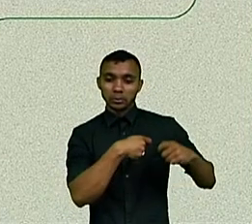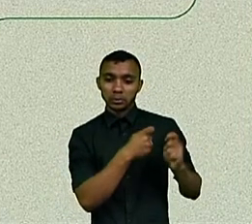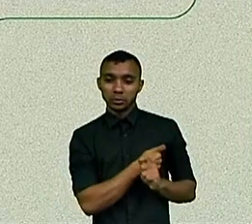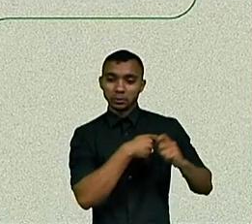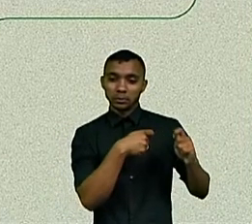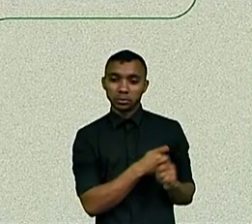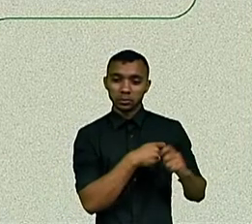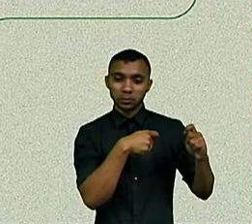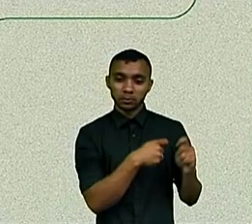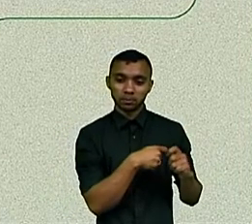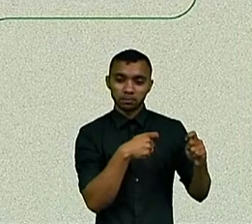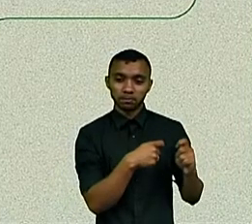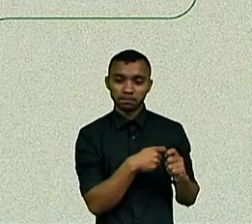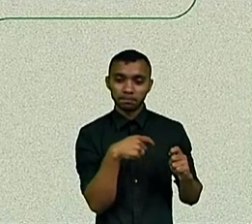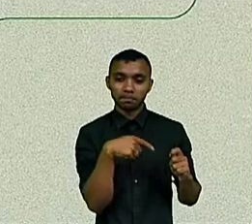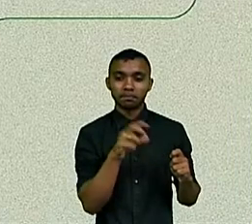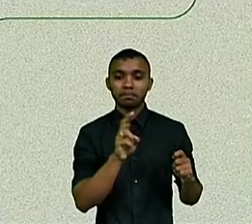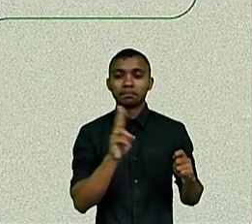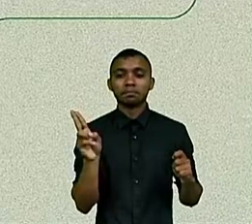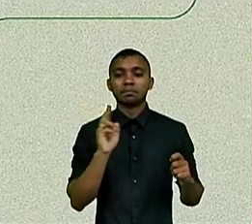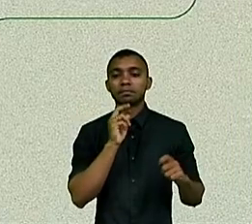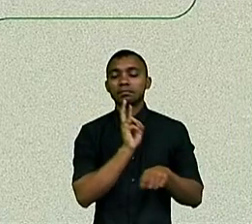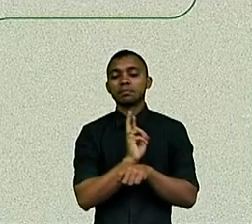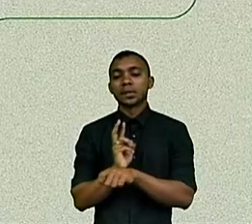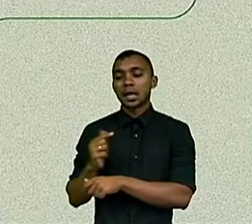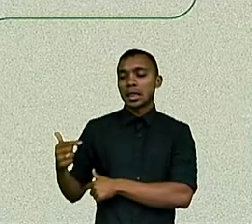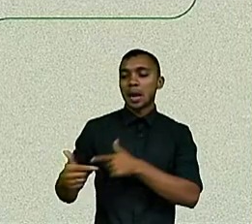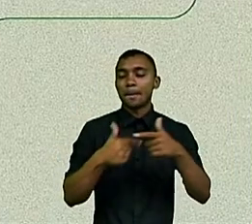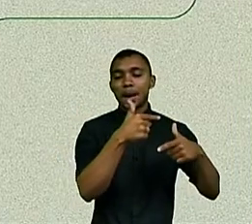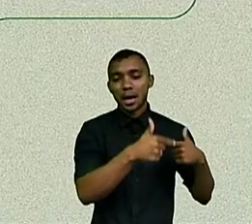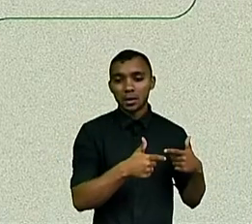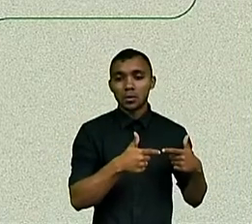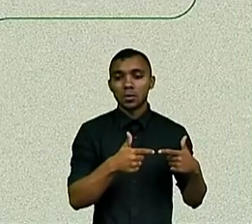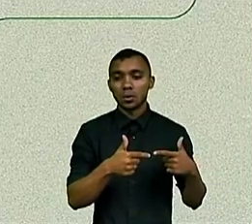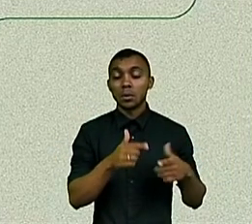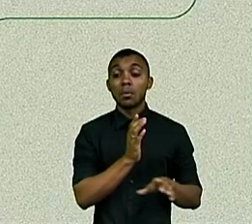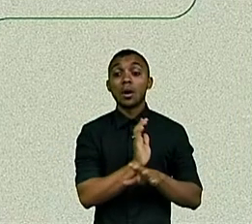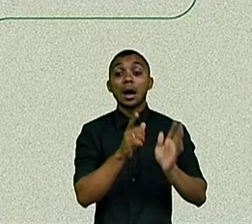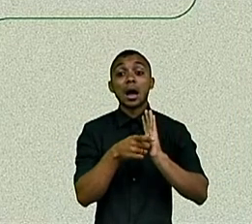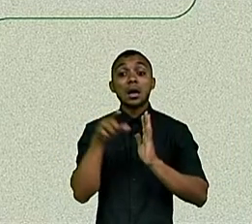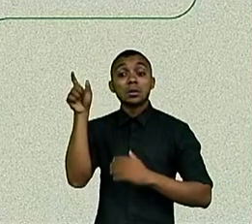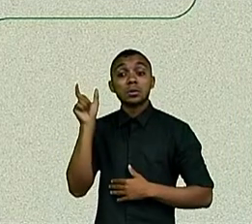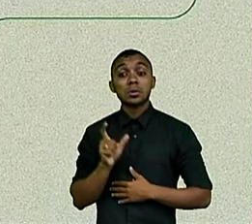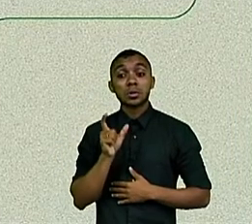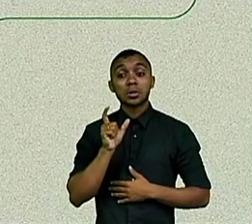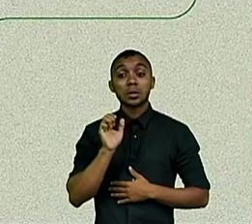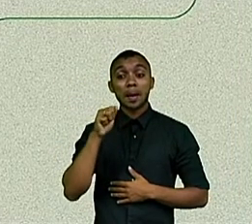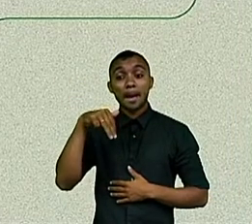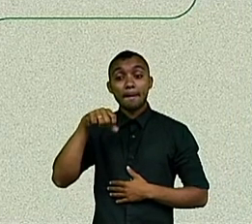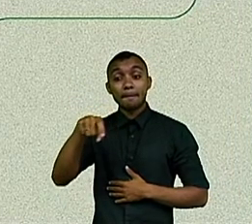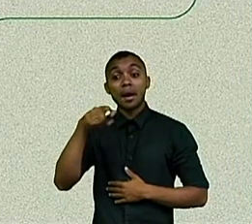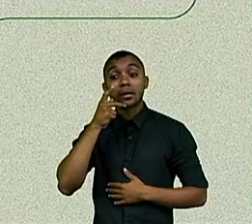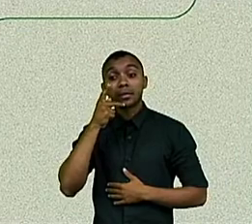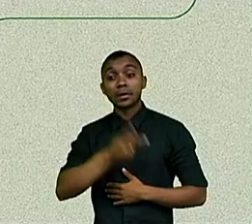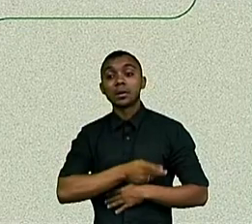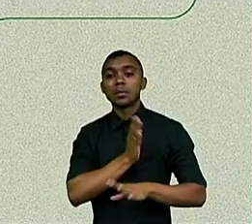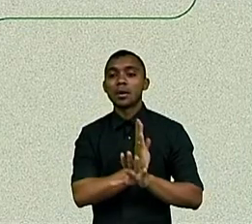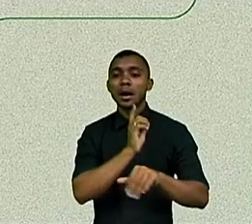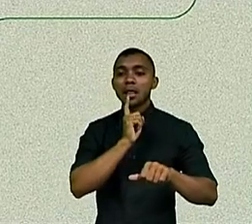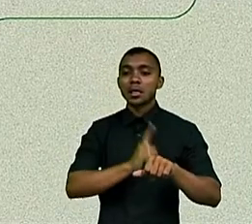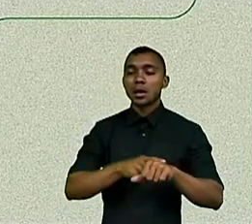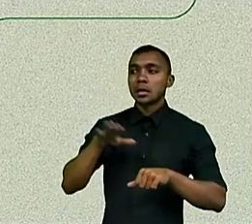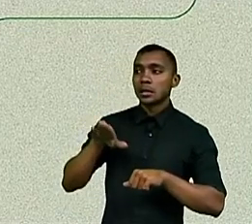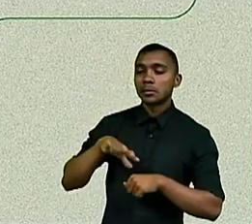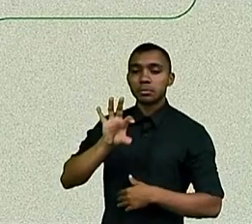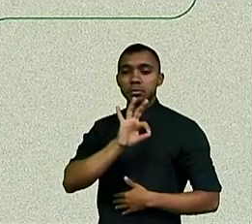caracterizando chamado trabalho alienado uma categoria sociológica usada por Marx né a quando ele corre da polícia e vai